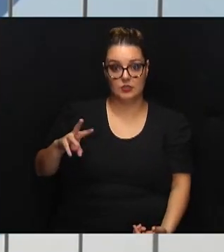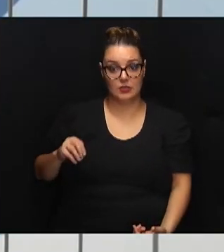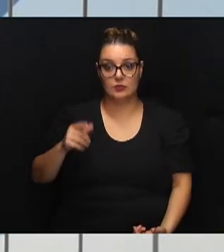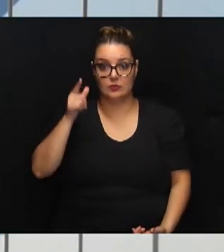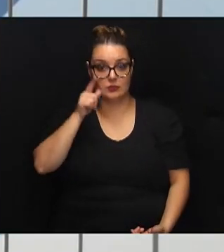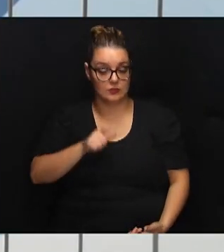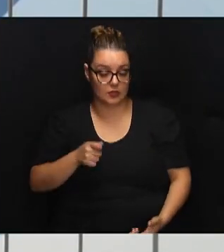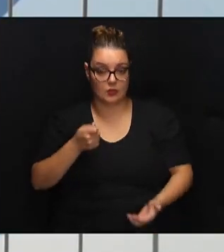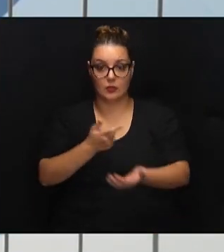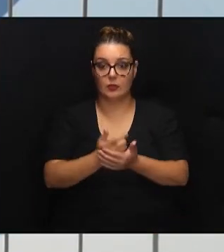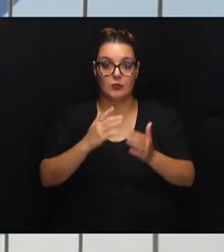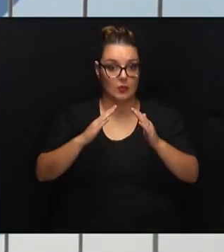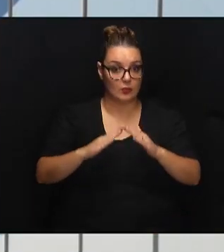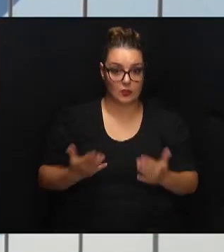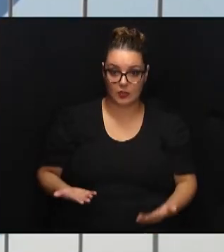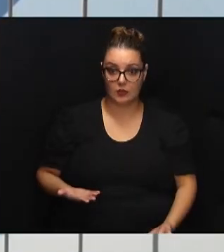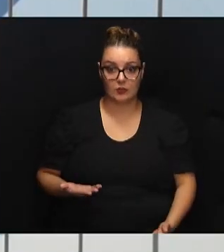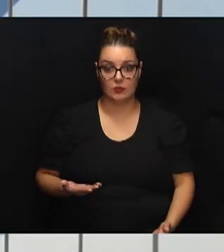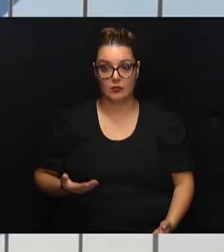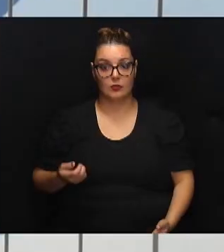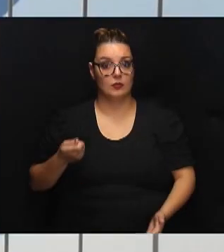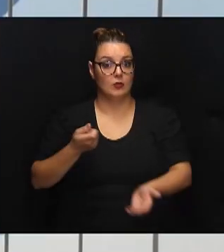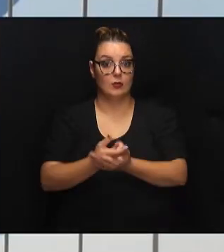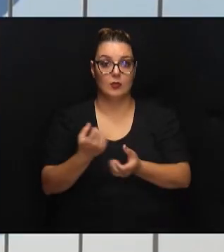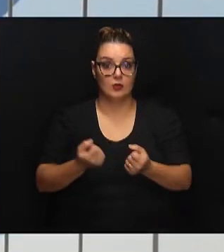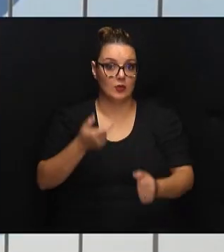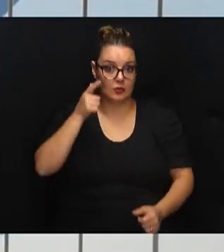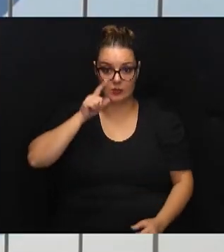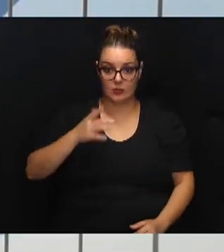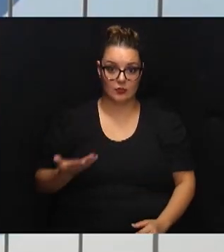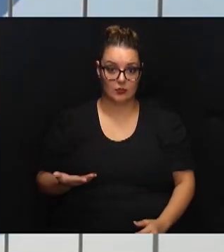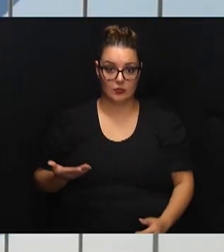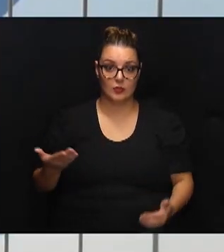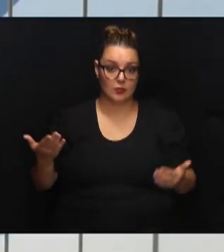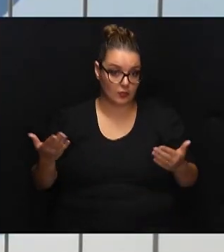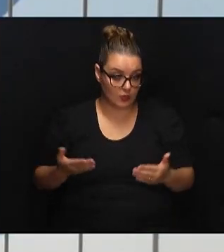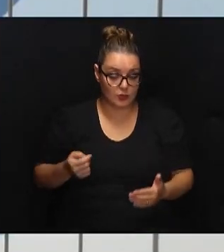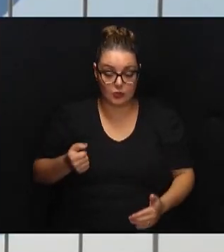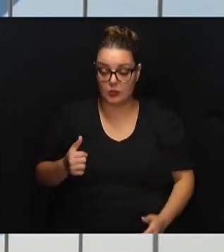consegue comprar um veículo, ele não consegue. E hoje, quase tudo que